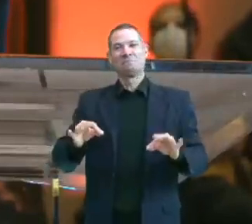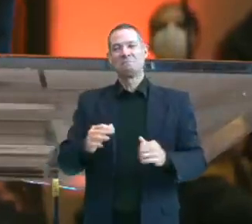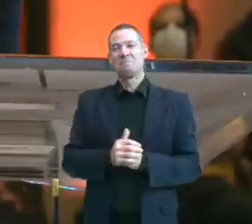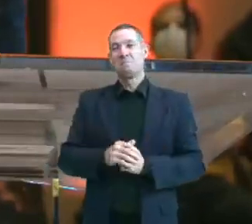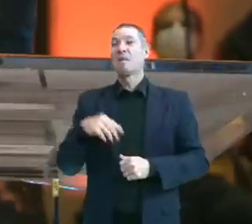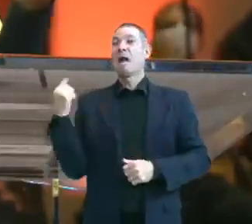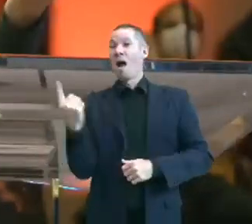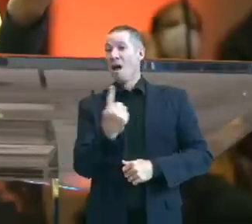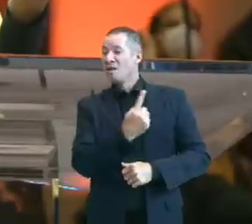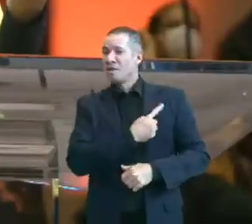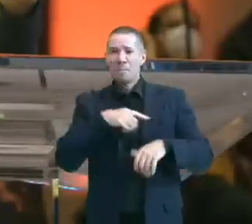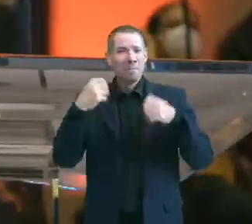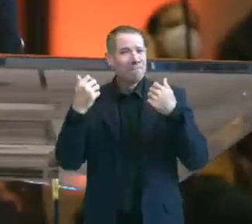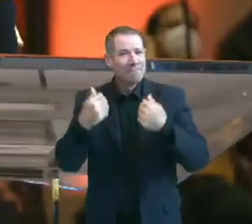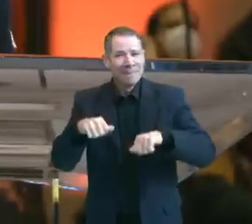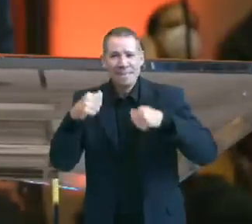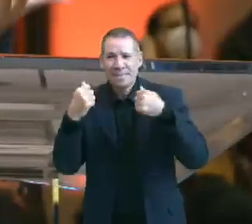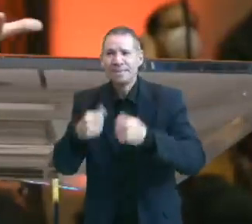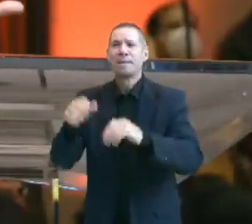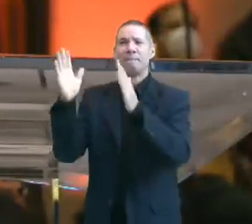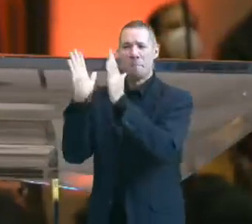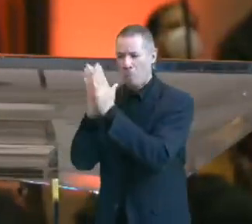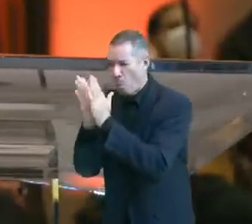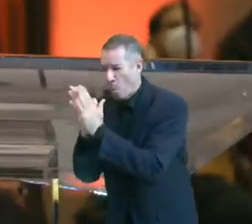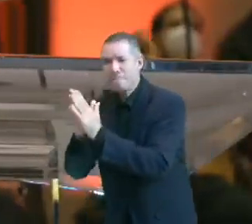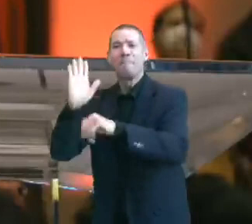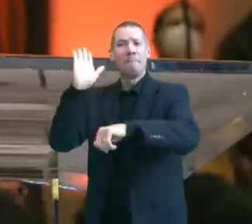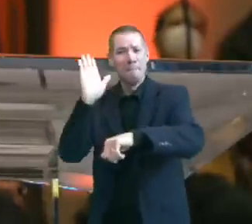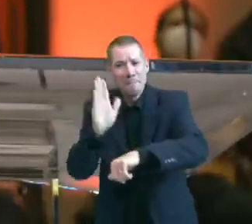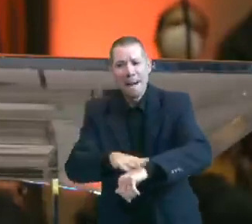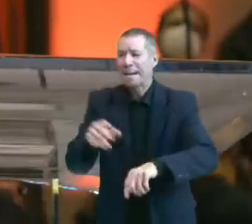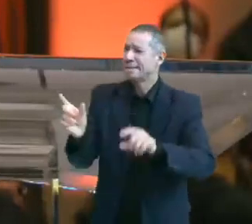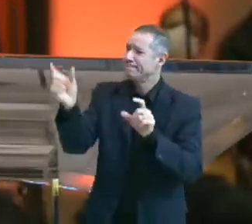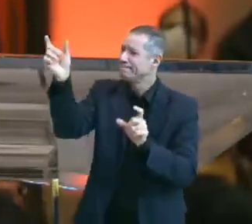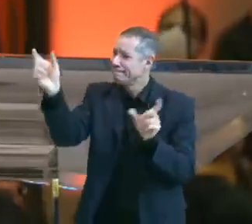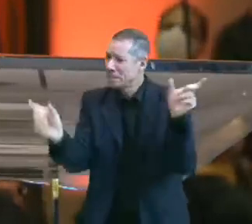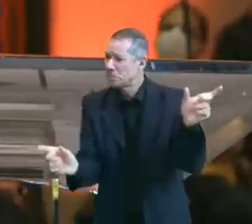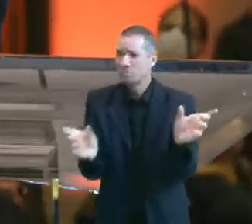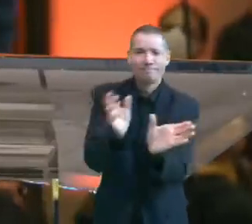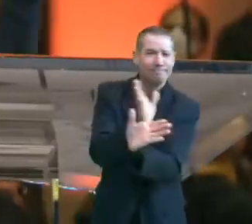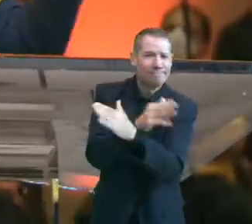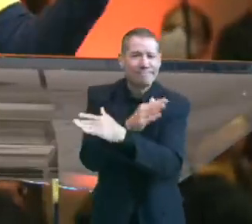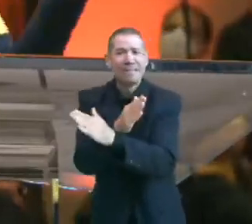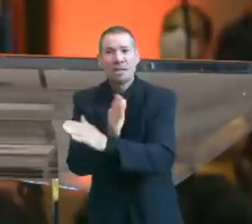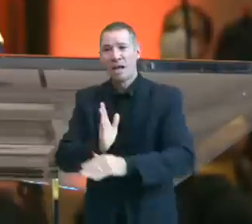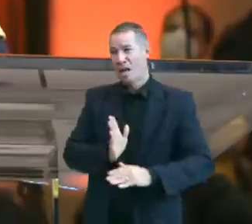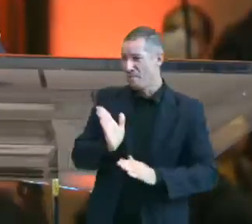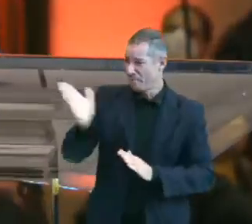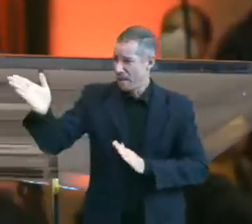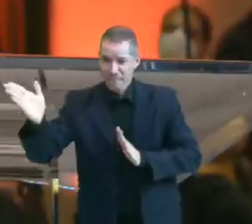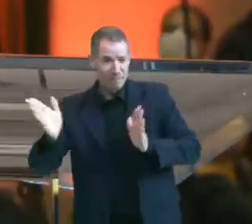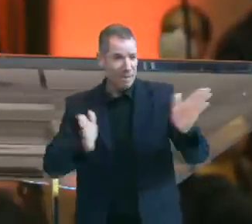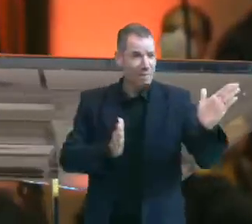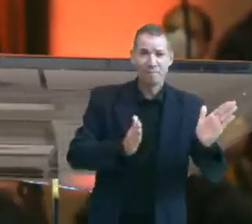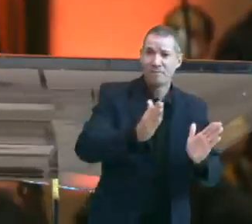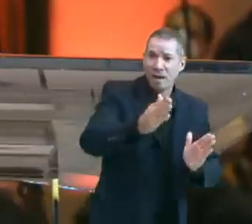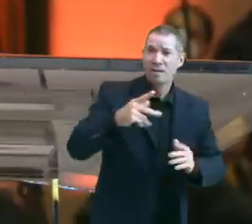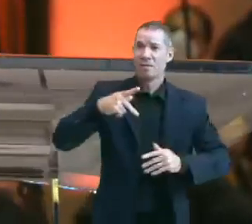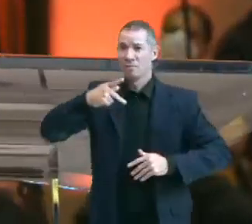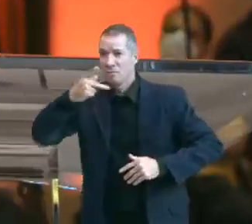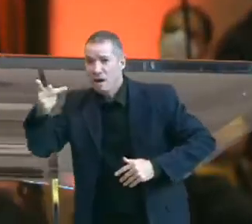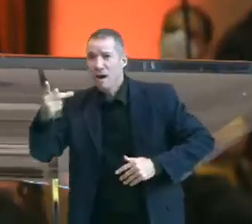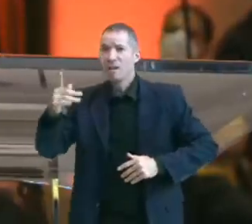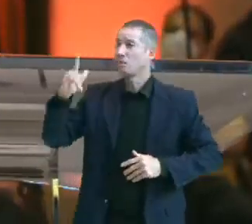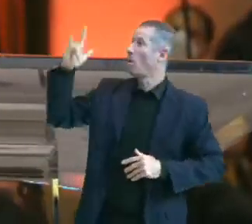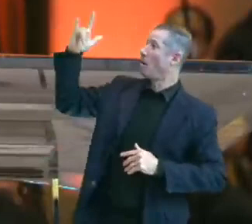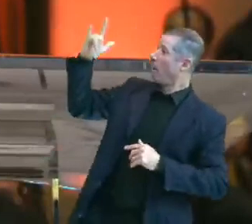isso que a gente precisa. É orar mais pelas pessoas que estão perdidas. É ir até eles. É falar do amor